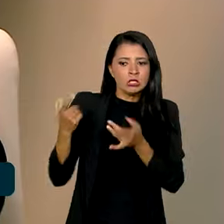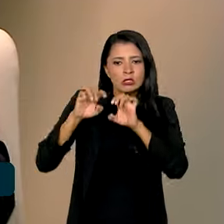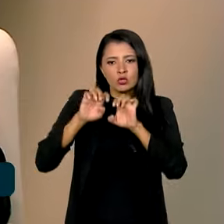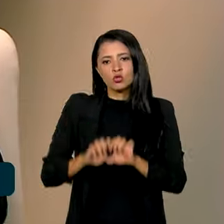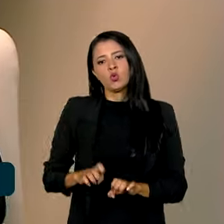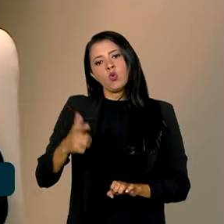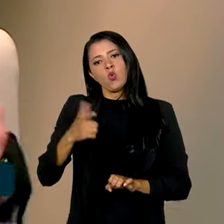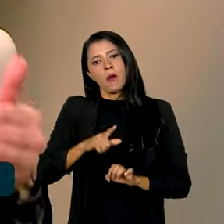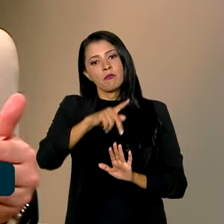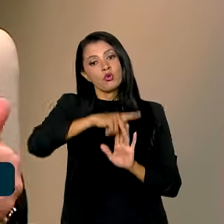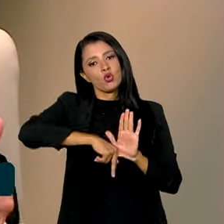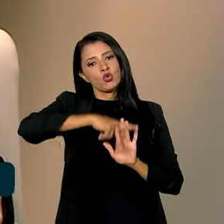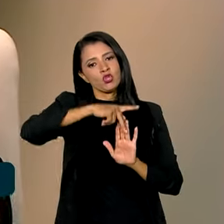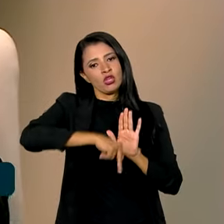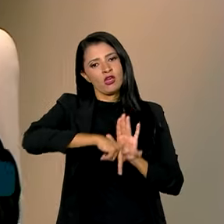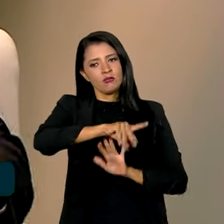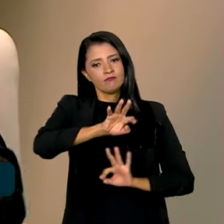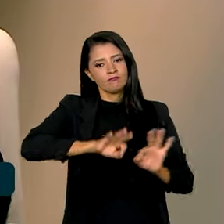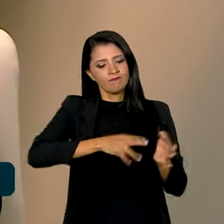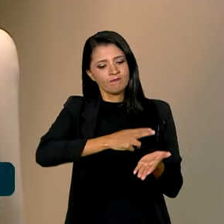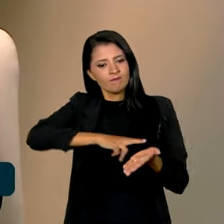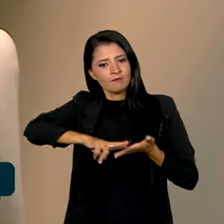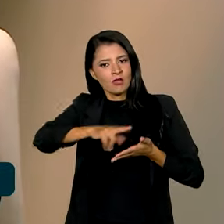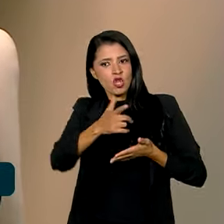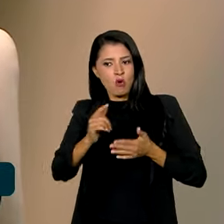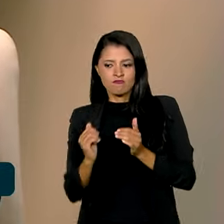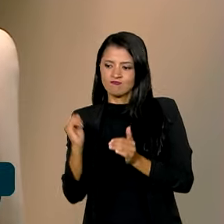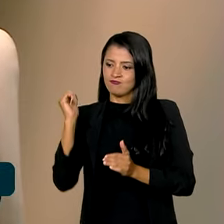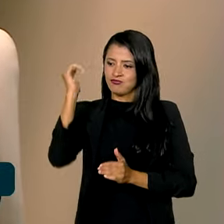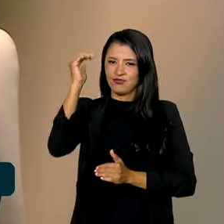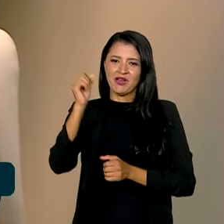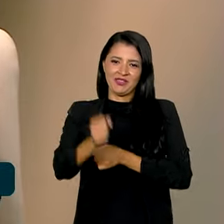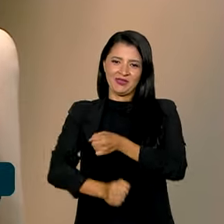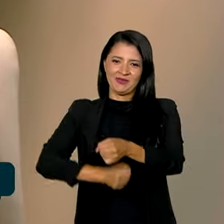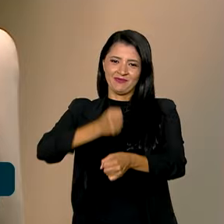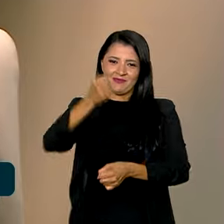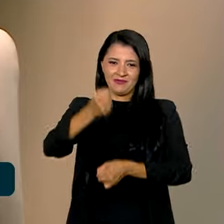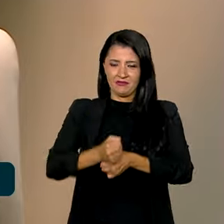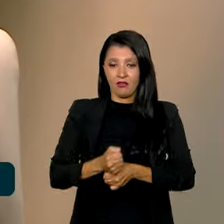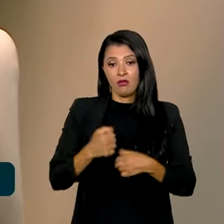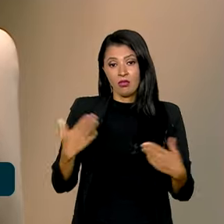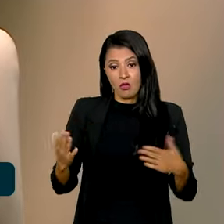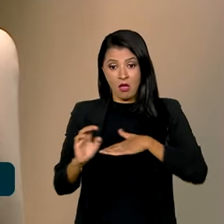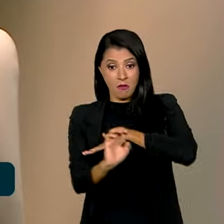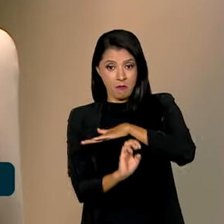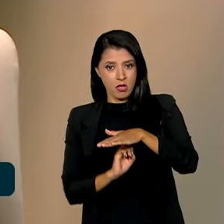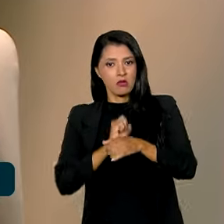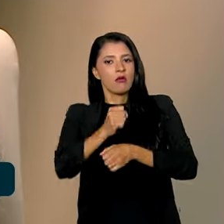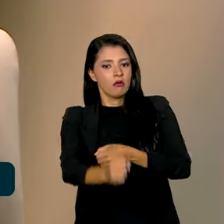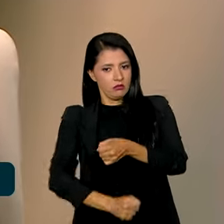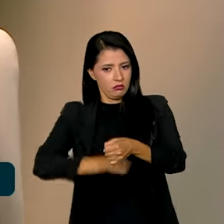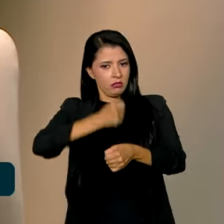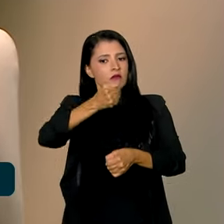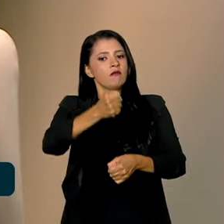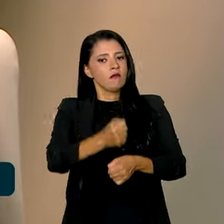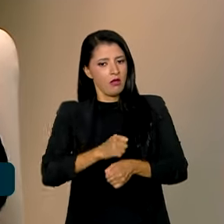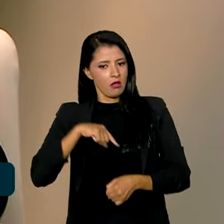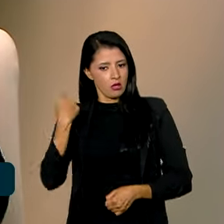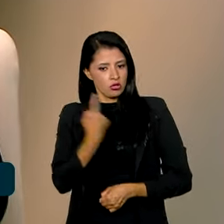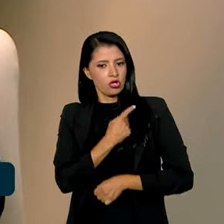estruturar projetos que coloquem os Correios num outro patamar a partir do ano que vem. Então, a empresa, a partir do ano que vem, nós vamos ser uma